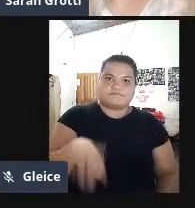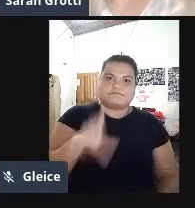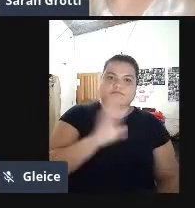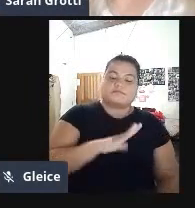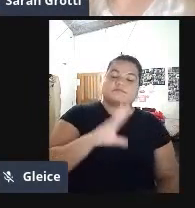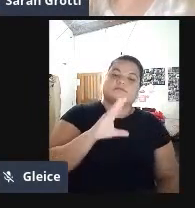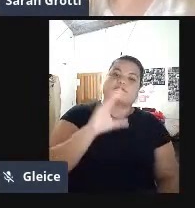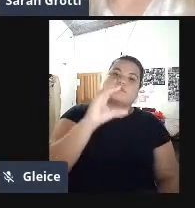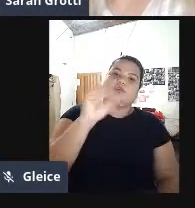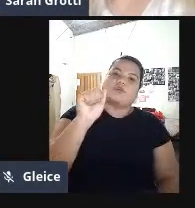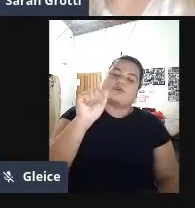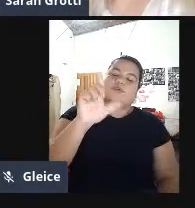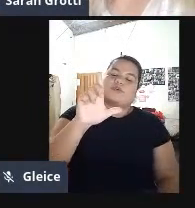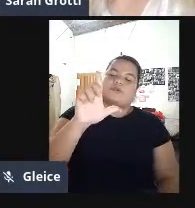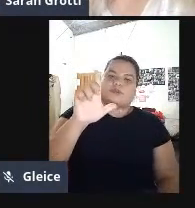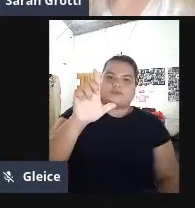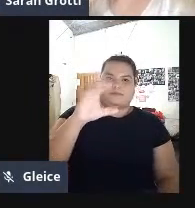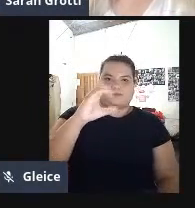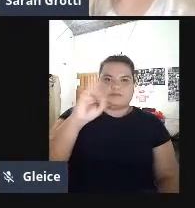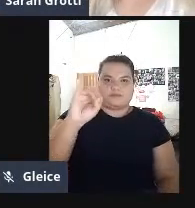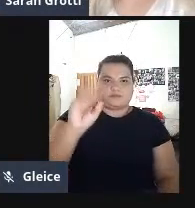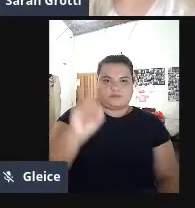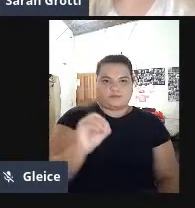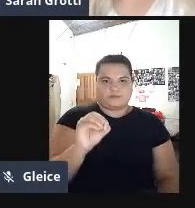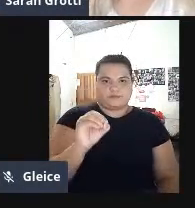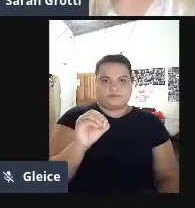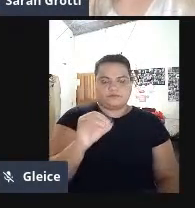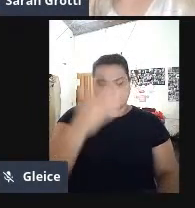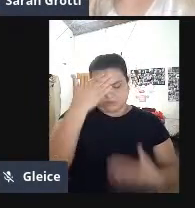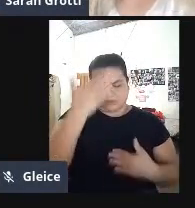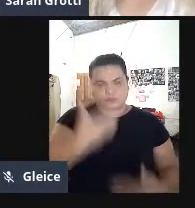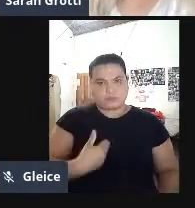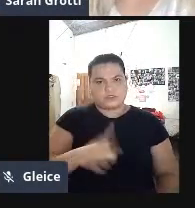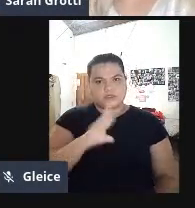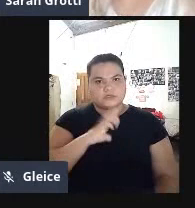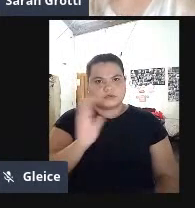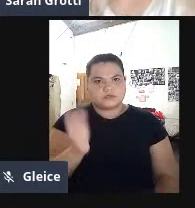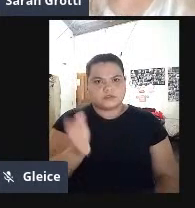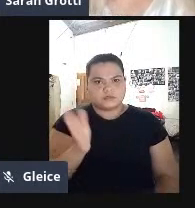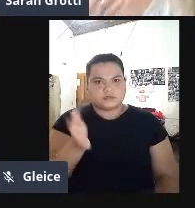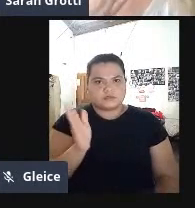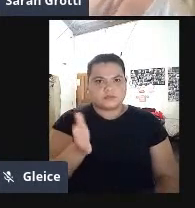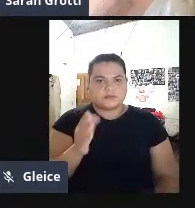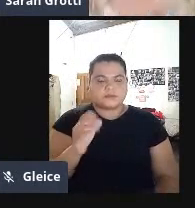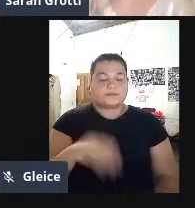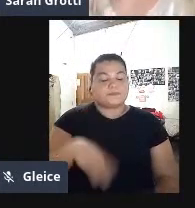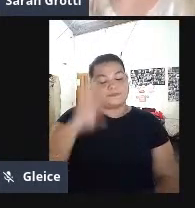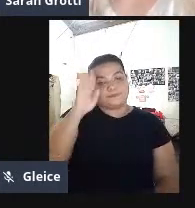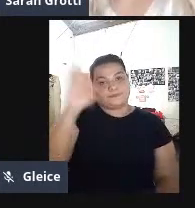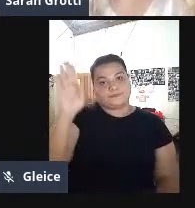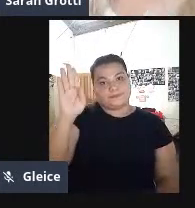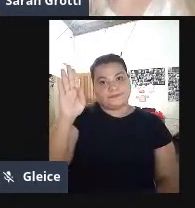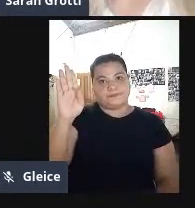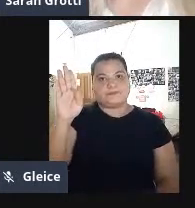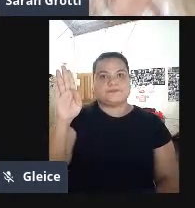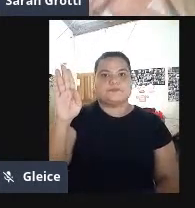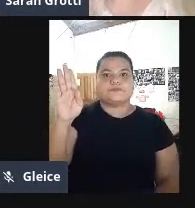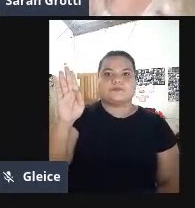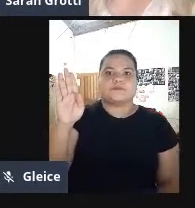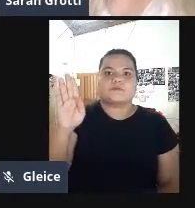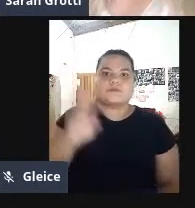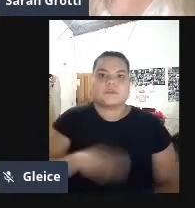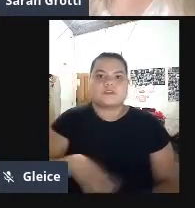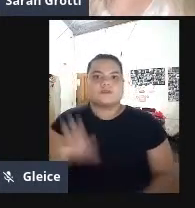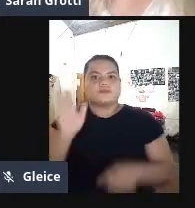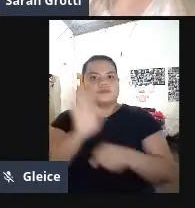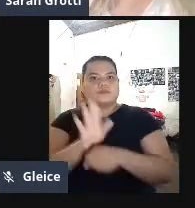maior abundância no corpo humano. O cálcio no organismo tem papel fundamental, sendo eles função muscular, participa da